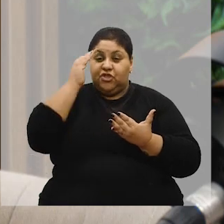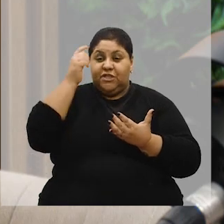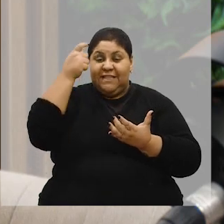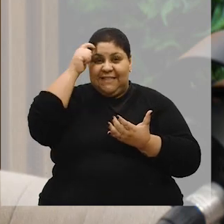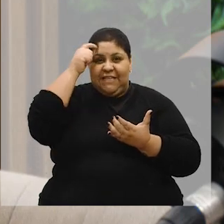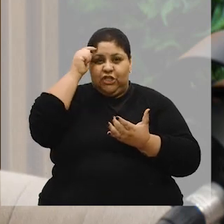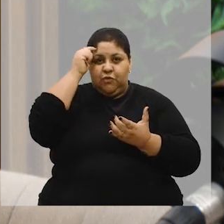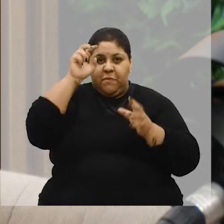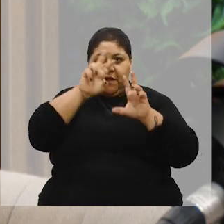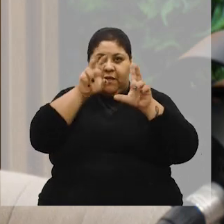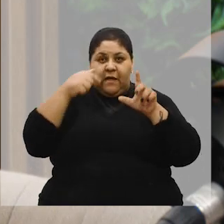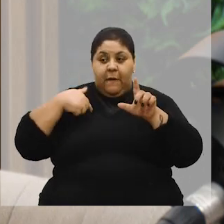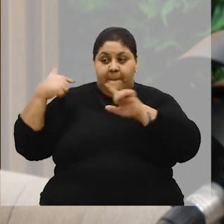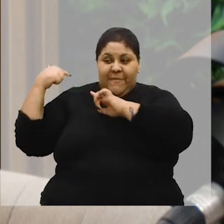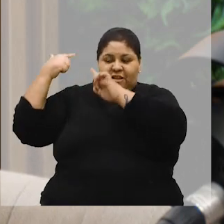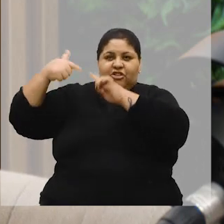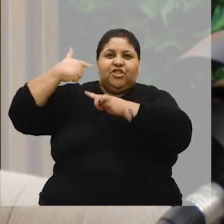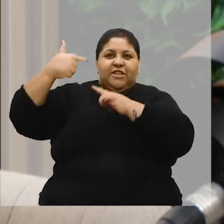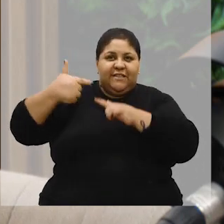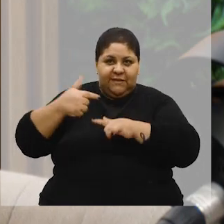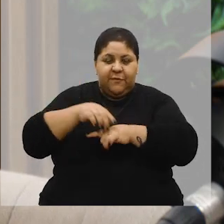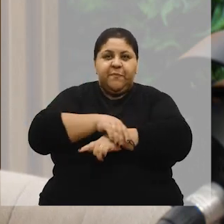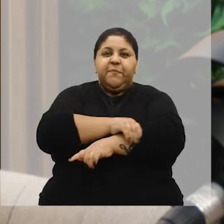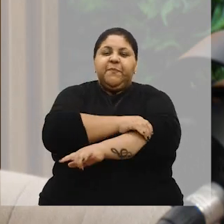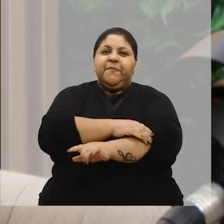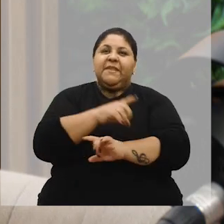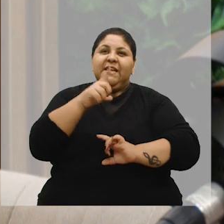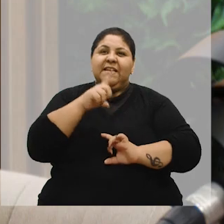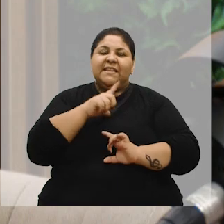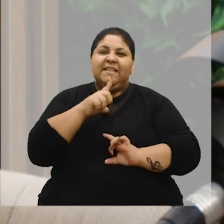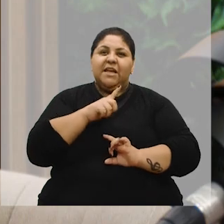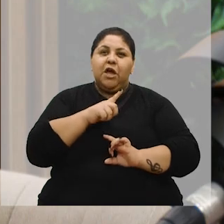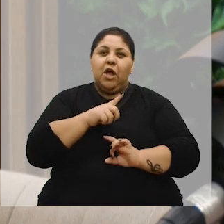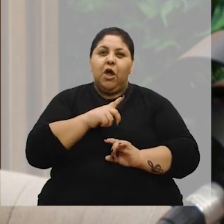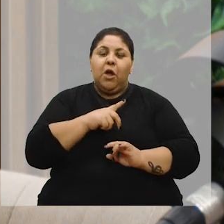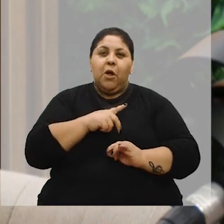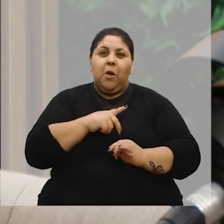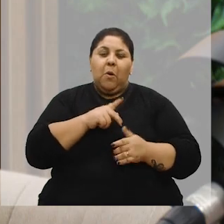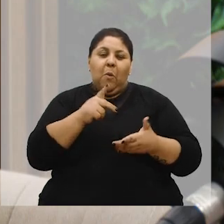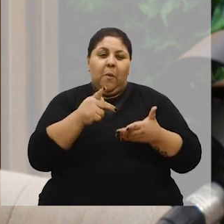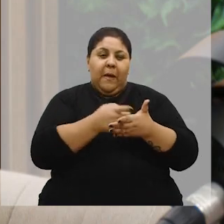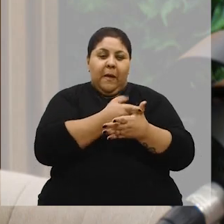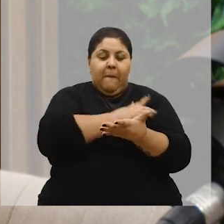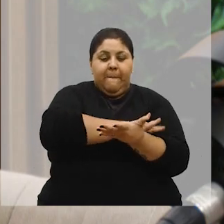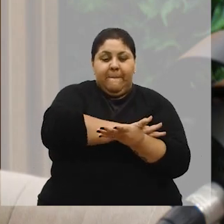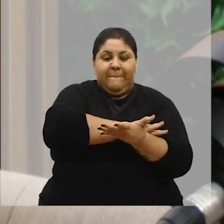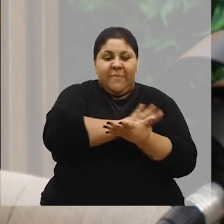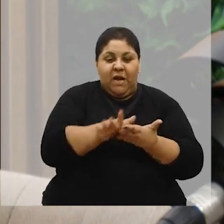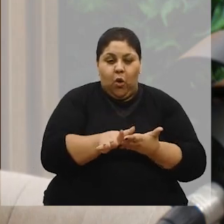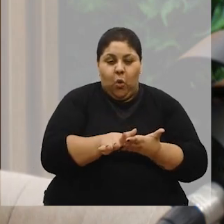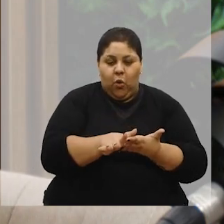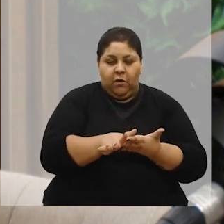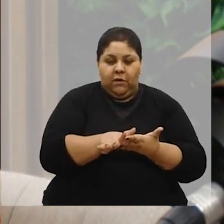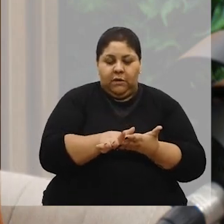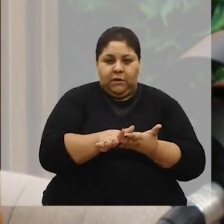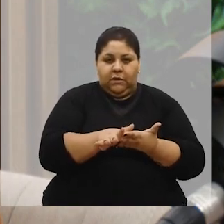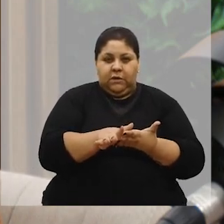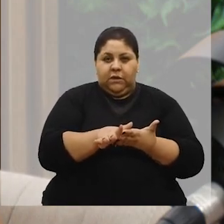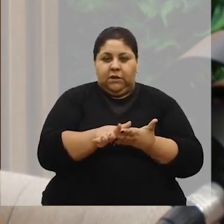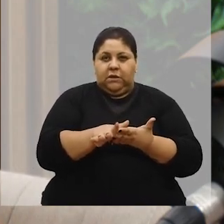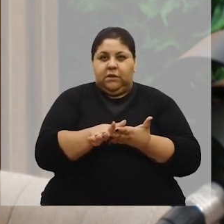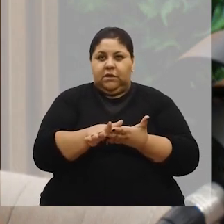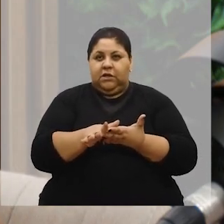geração, que é uma geração que vem com uma maldição de muito preconceito. Não no sentido preconceito, mas no sentido de